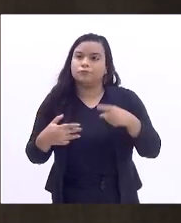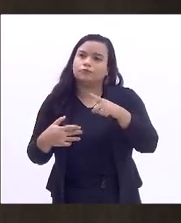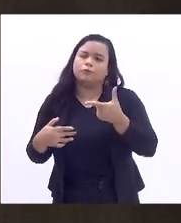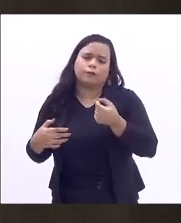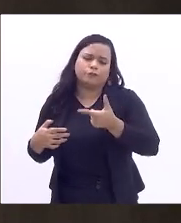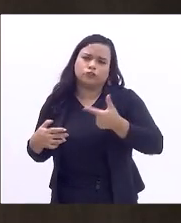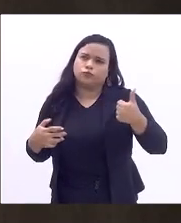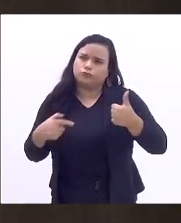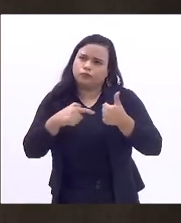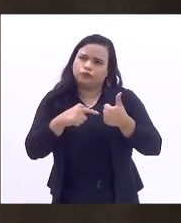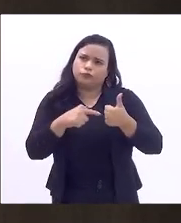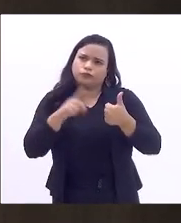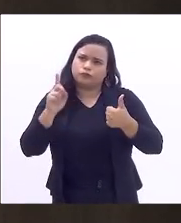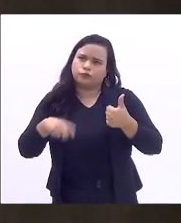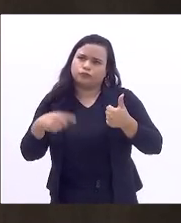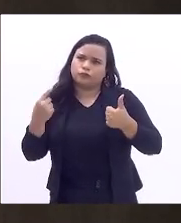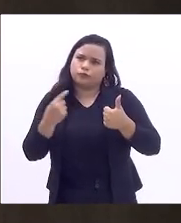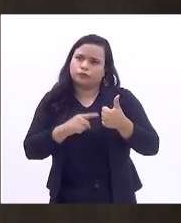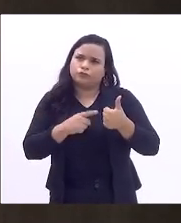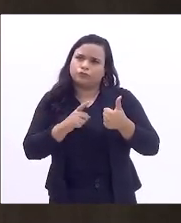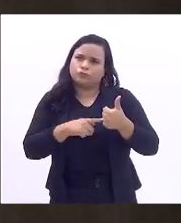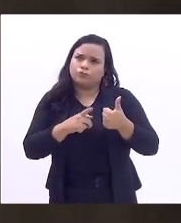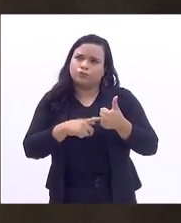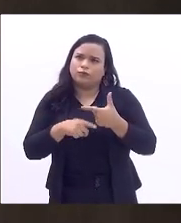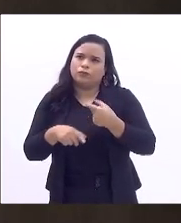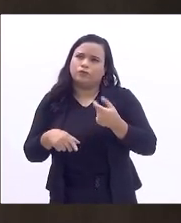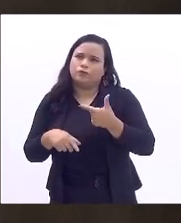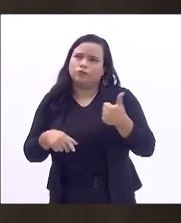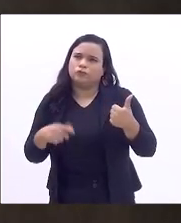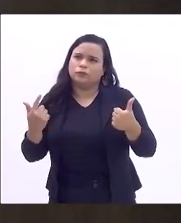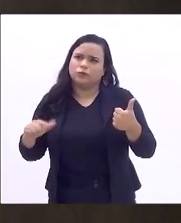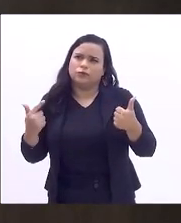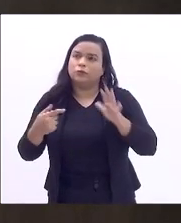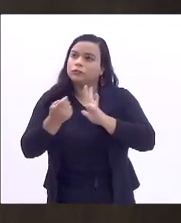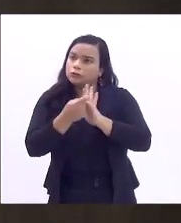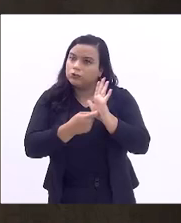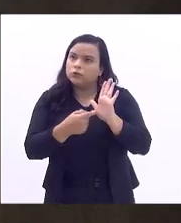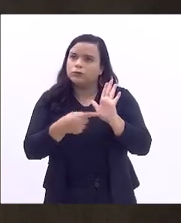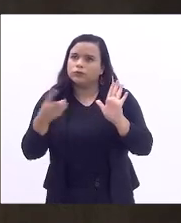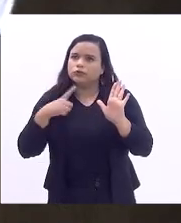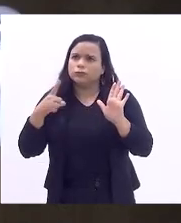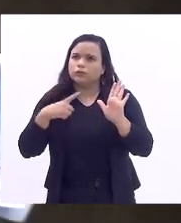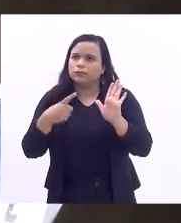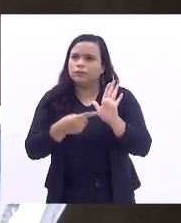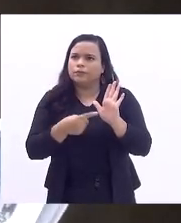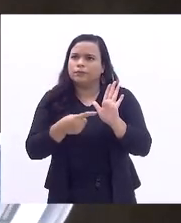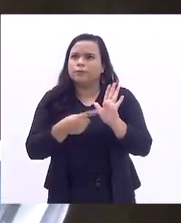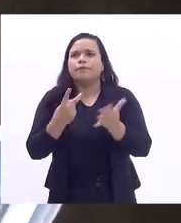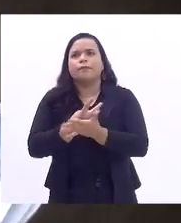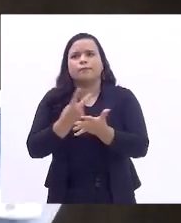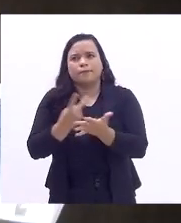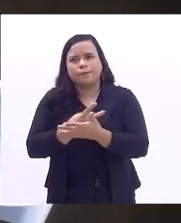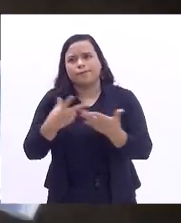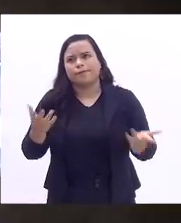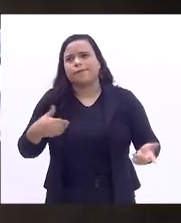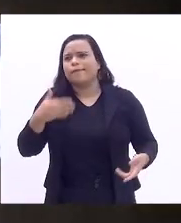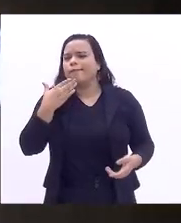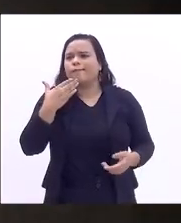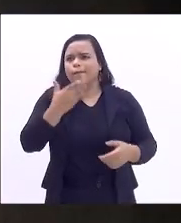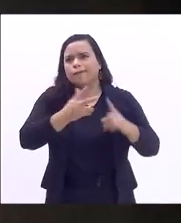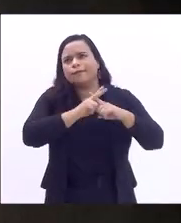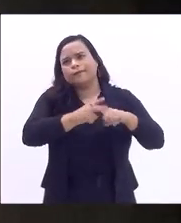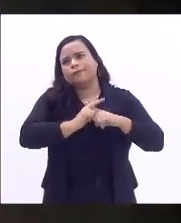que contraria porque 21 anos teve no tempo é que só escreveu então o que é rapidinho indo